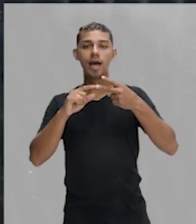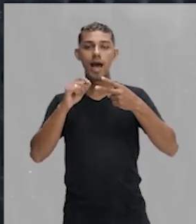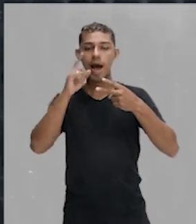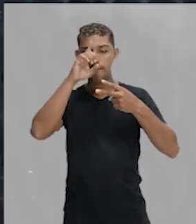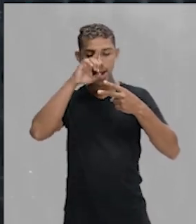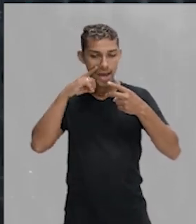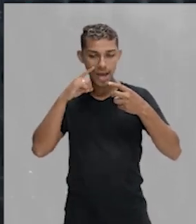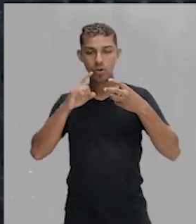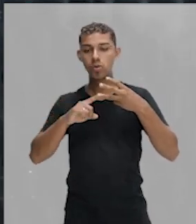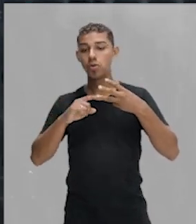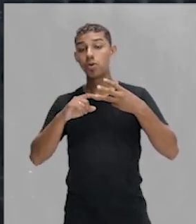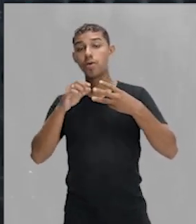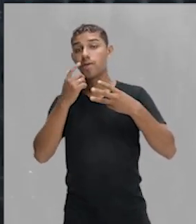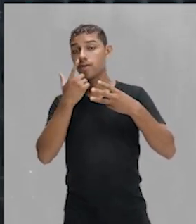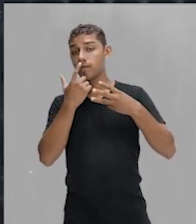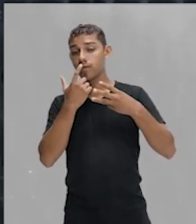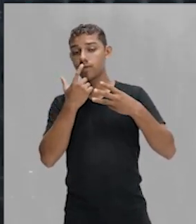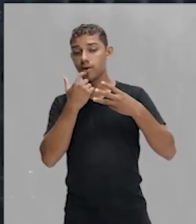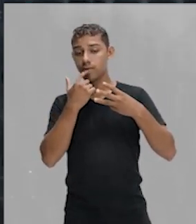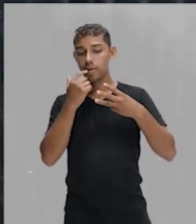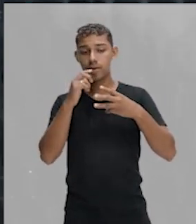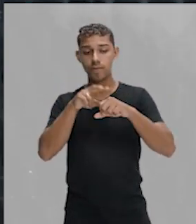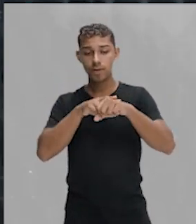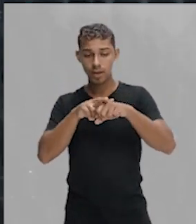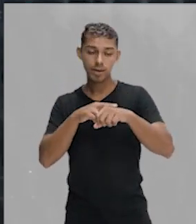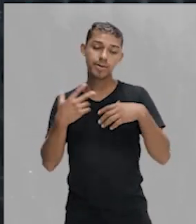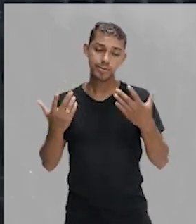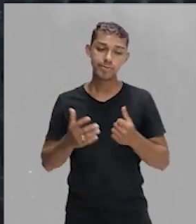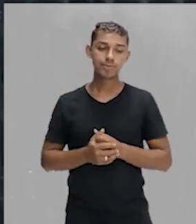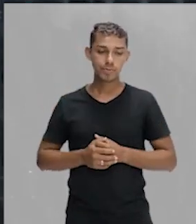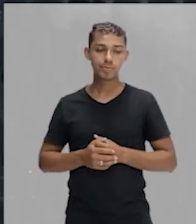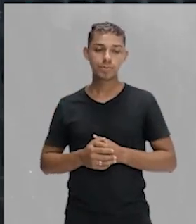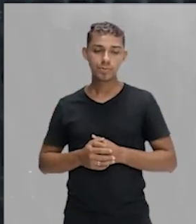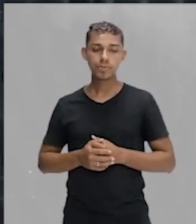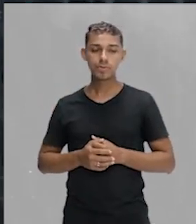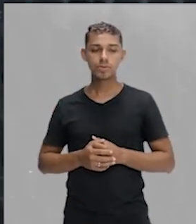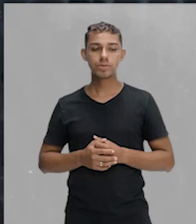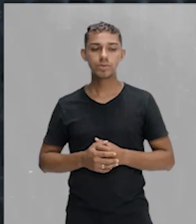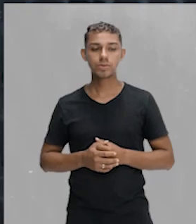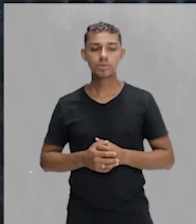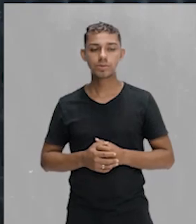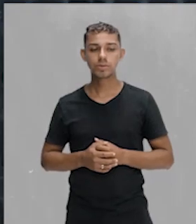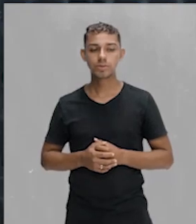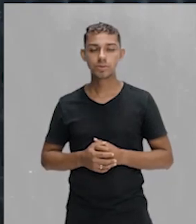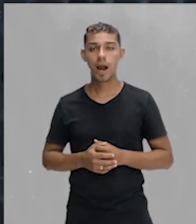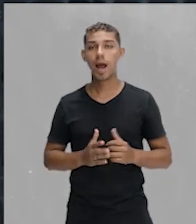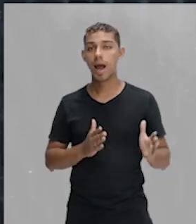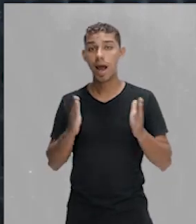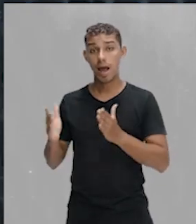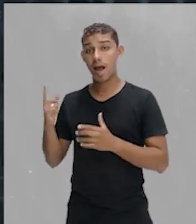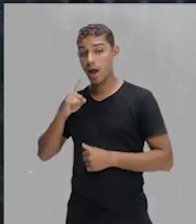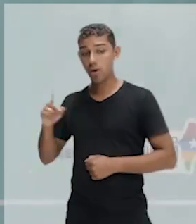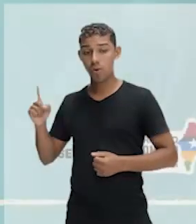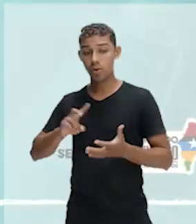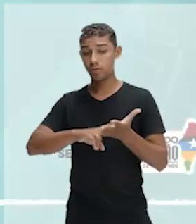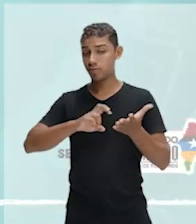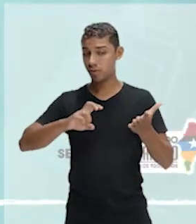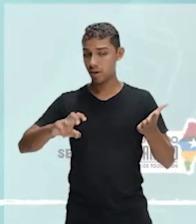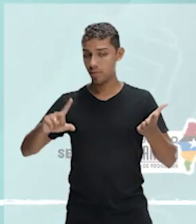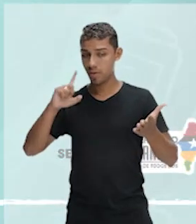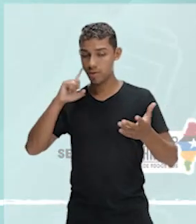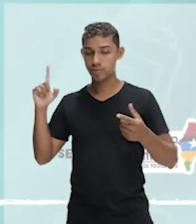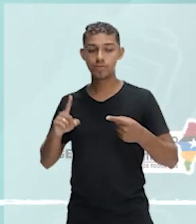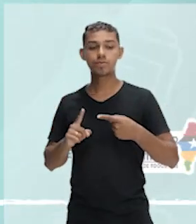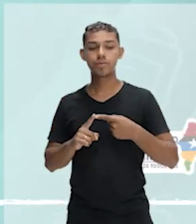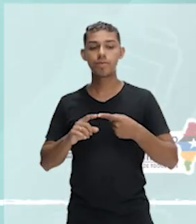tá? Aí aqui vamos para um breve vocabulário. Muito bem. Asfalto está frisado aqui, que é